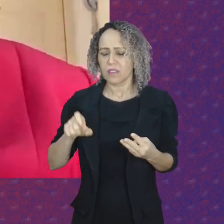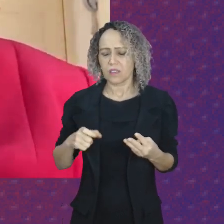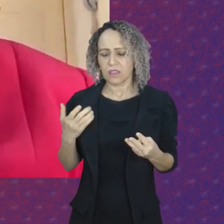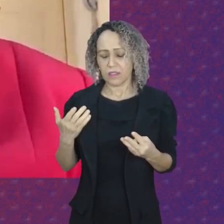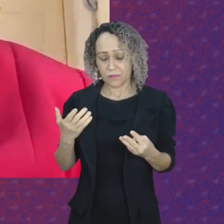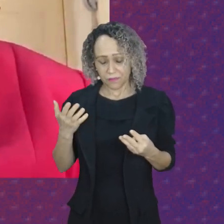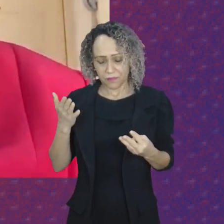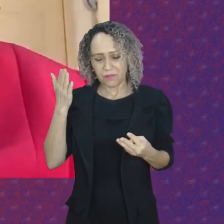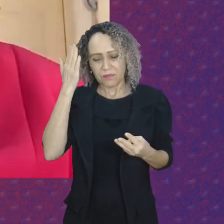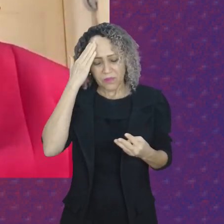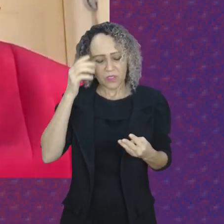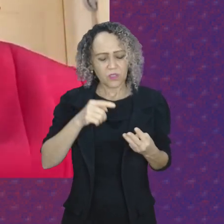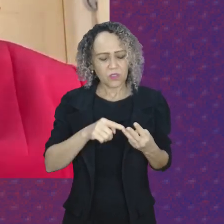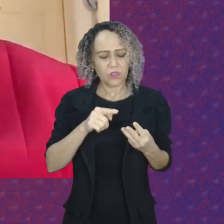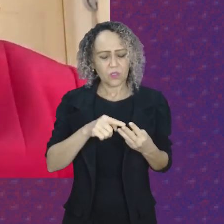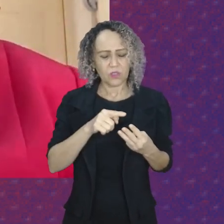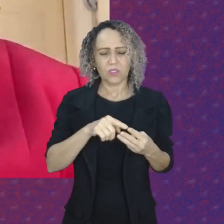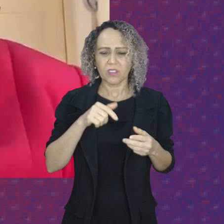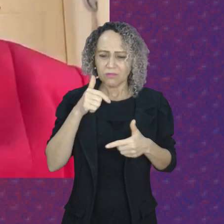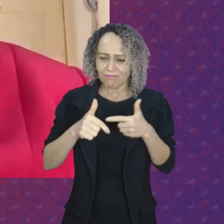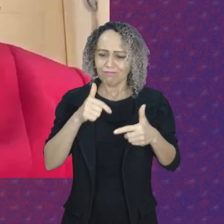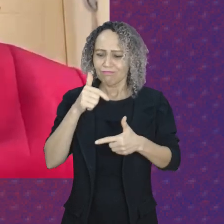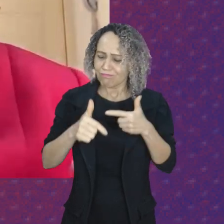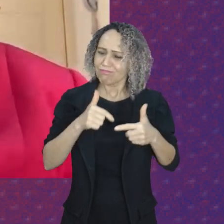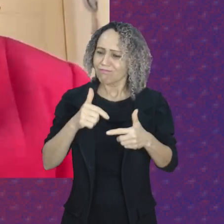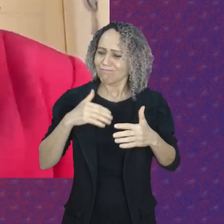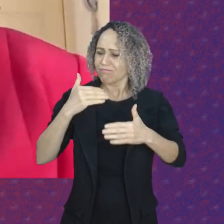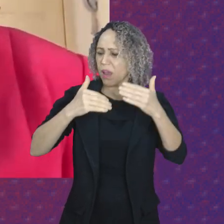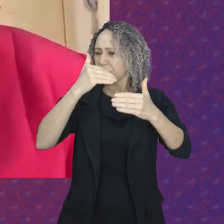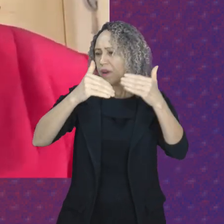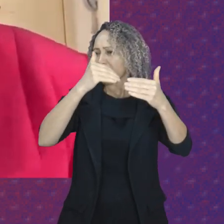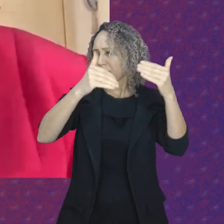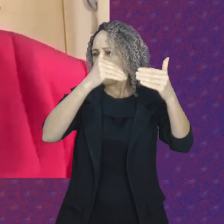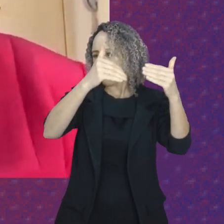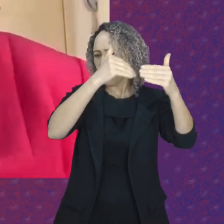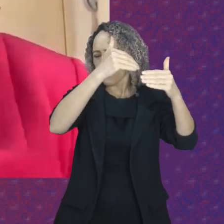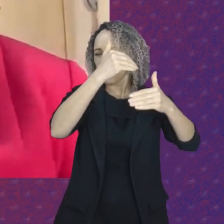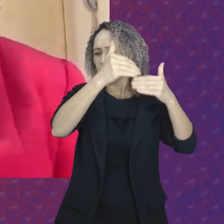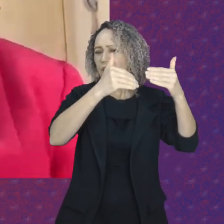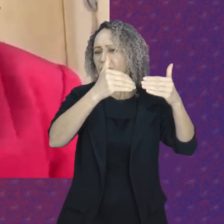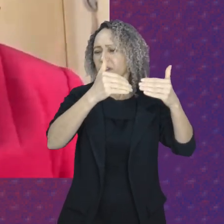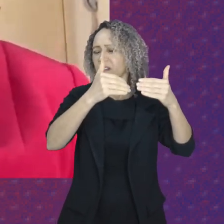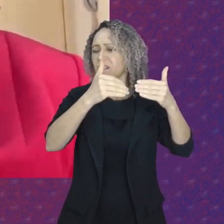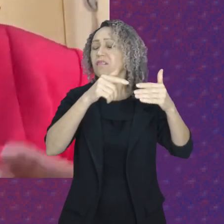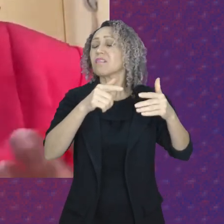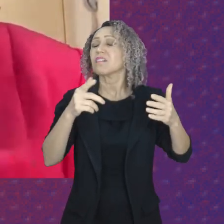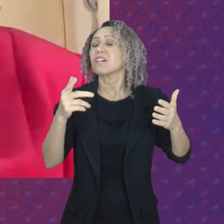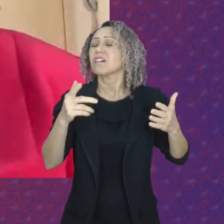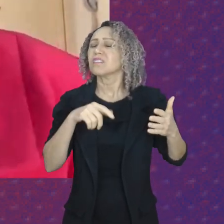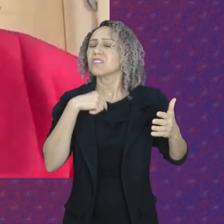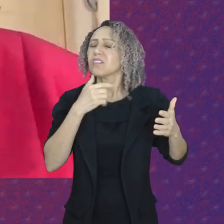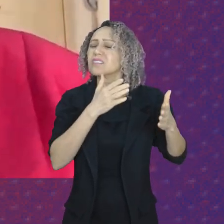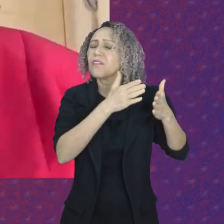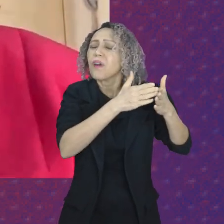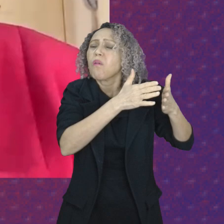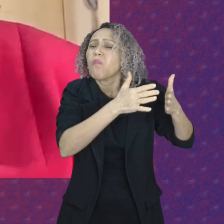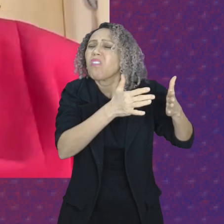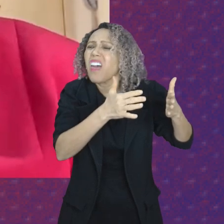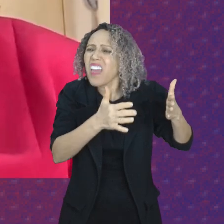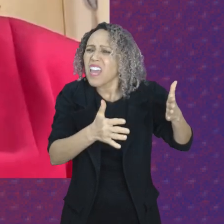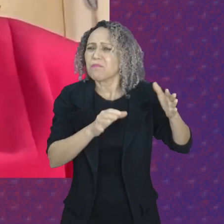para ser construído, para ter avanço, para ser institucionalizado, inclusive para ser